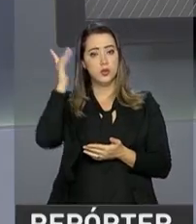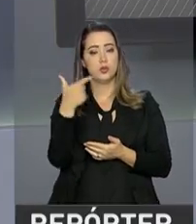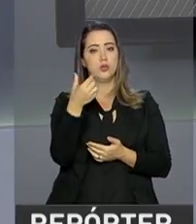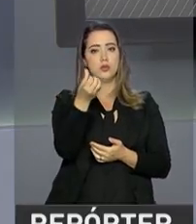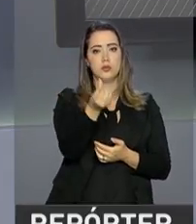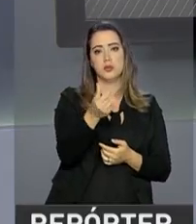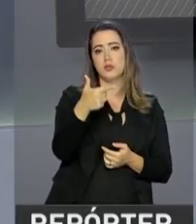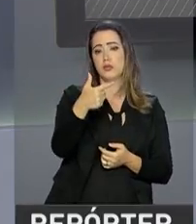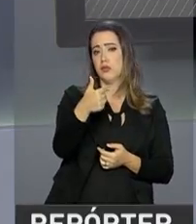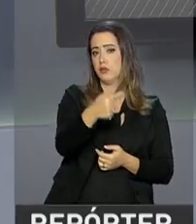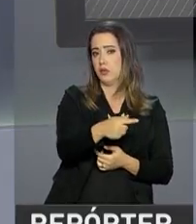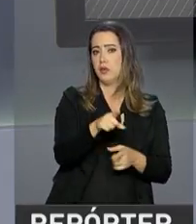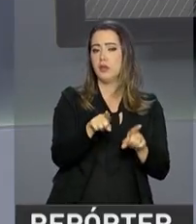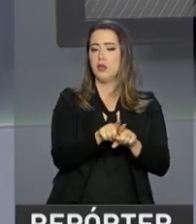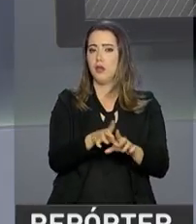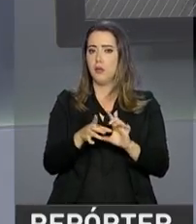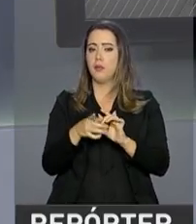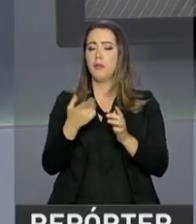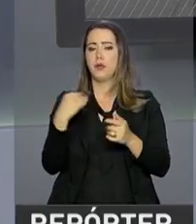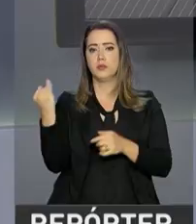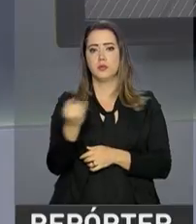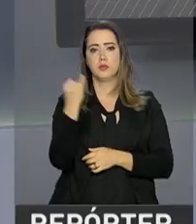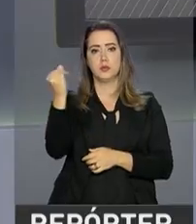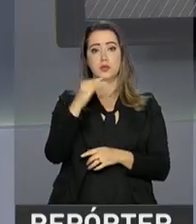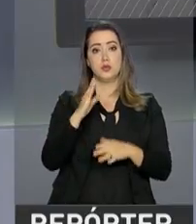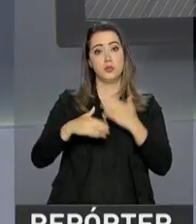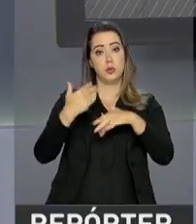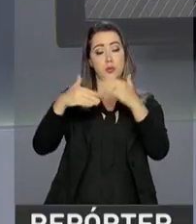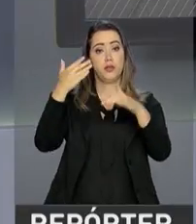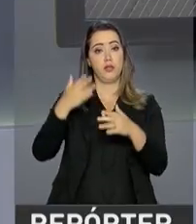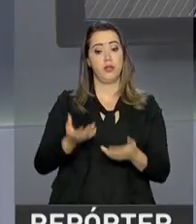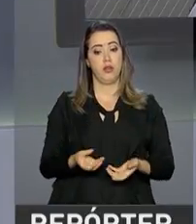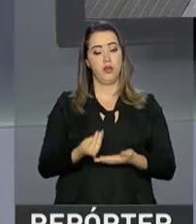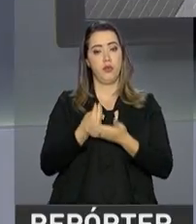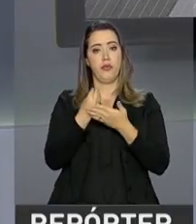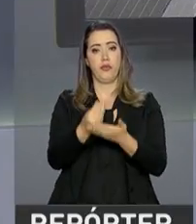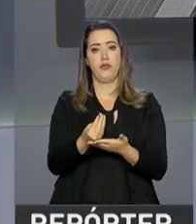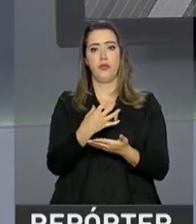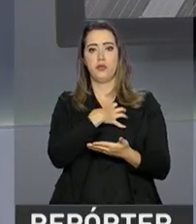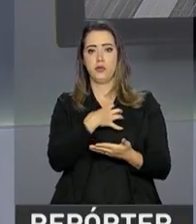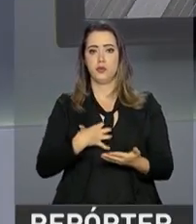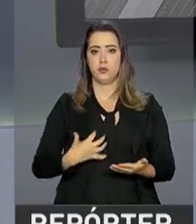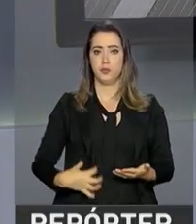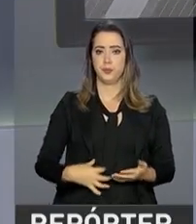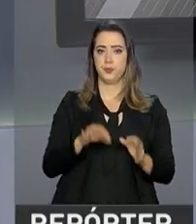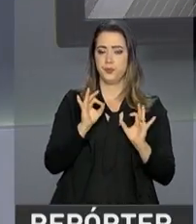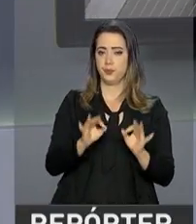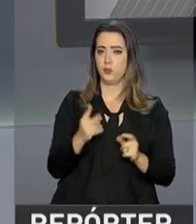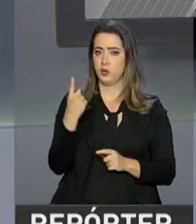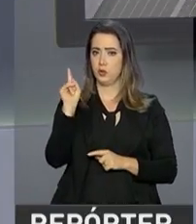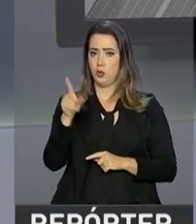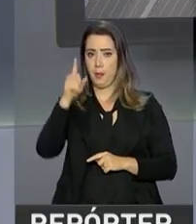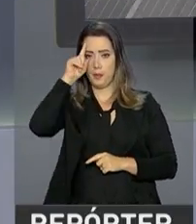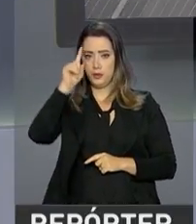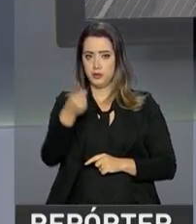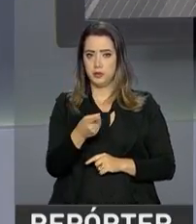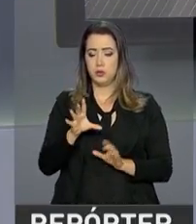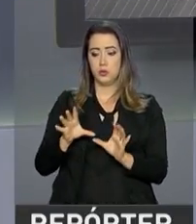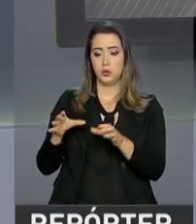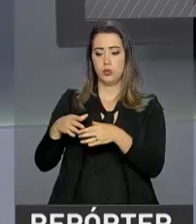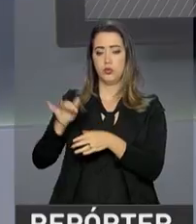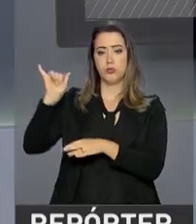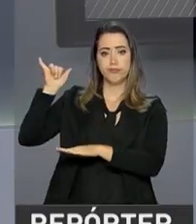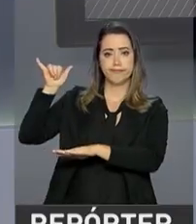2017 também foram essenciais para o aumento na taxa de doadores efetivos um deles determina que uma